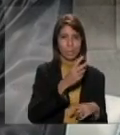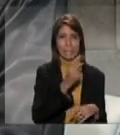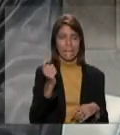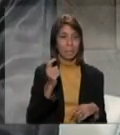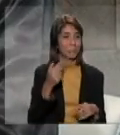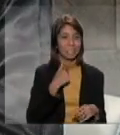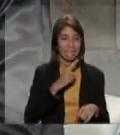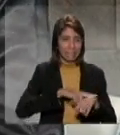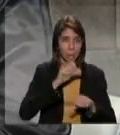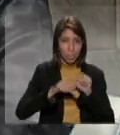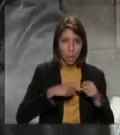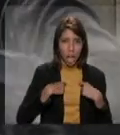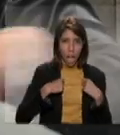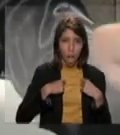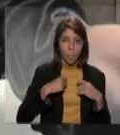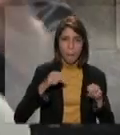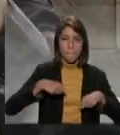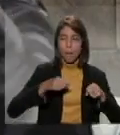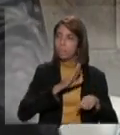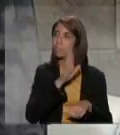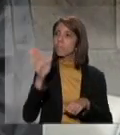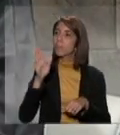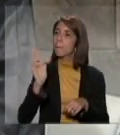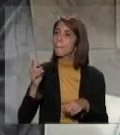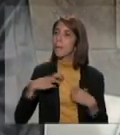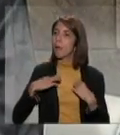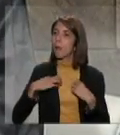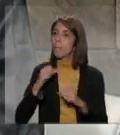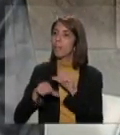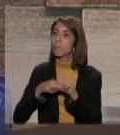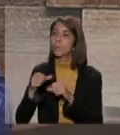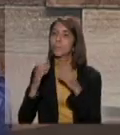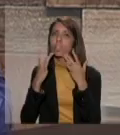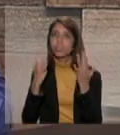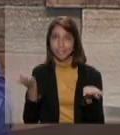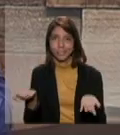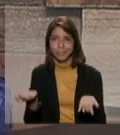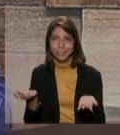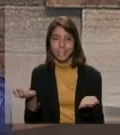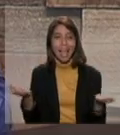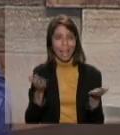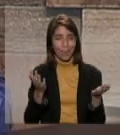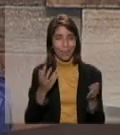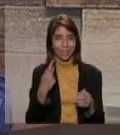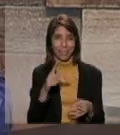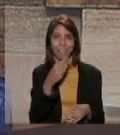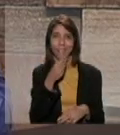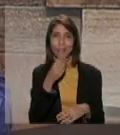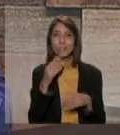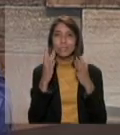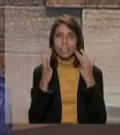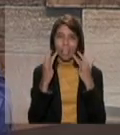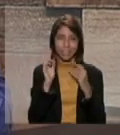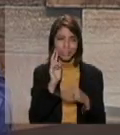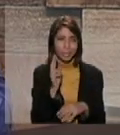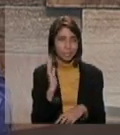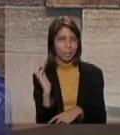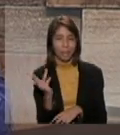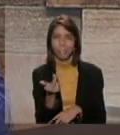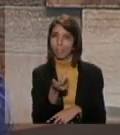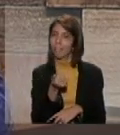emprestado o figurino, porque não dava tempo de trocar, pegou a moto e foi fazer faz isso. Ele tem uma coisa, essa peça dele que ele está fazendo, que é maravilhosa, por sinal. Você foi ver?